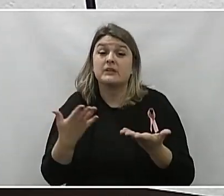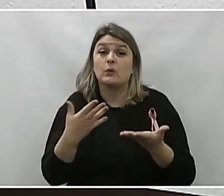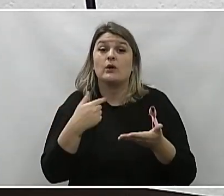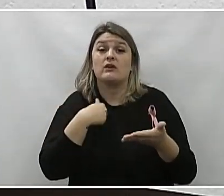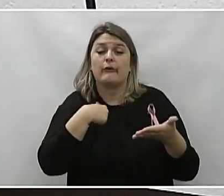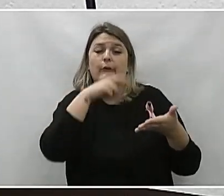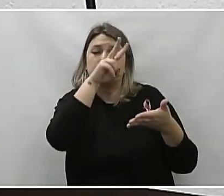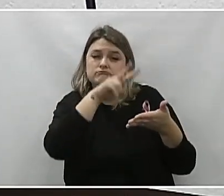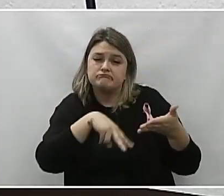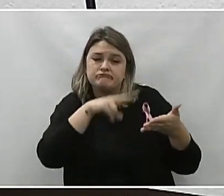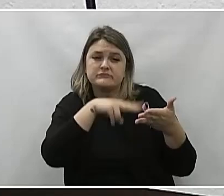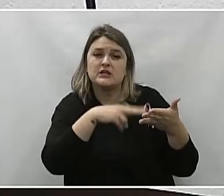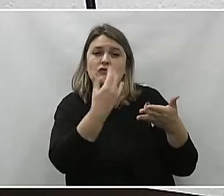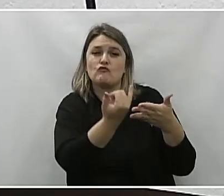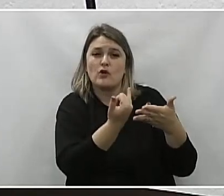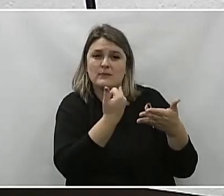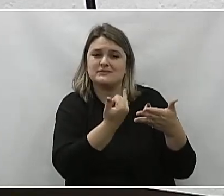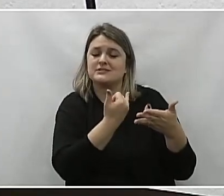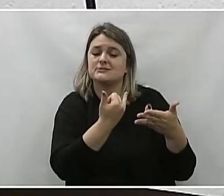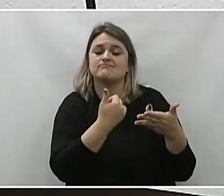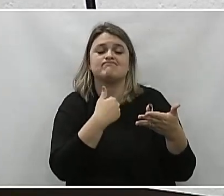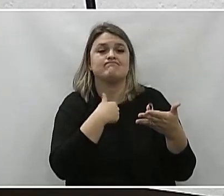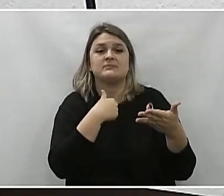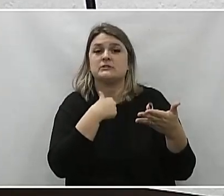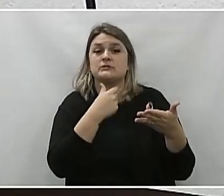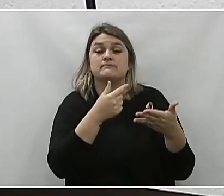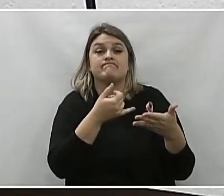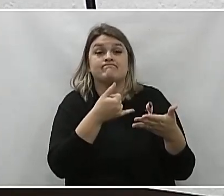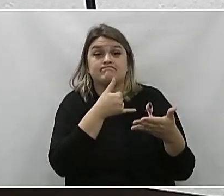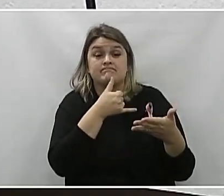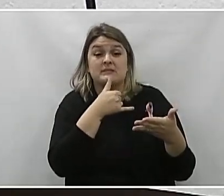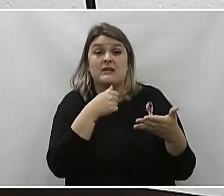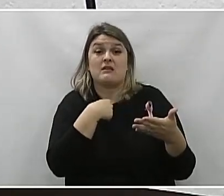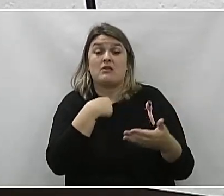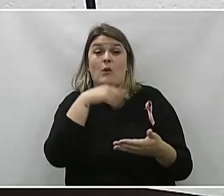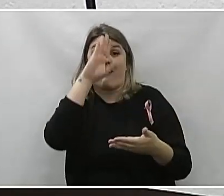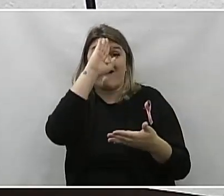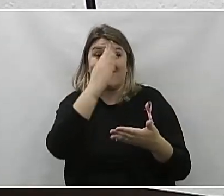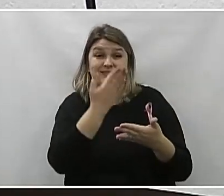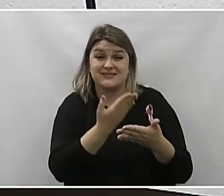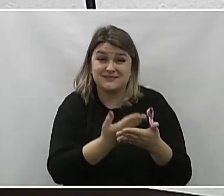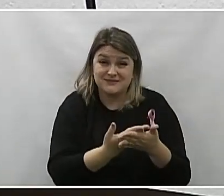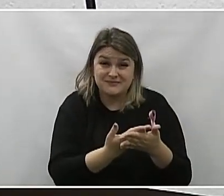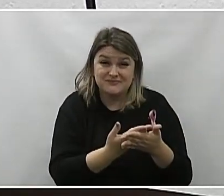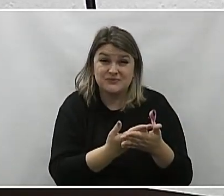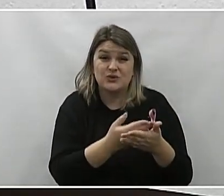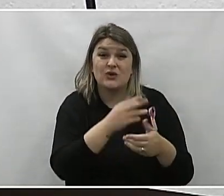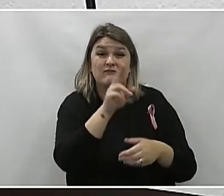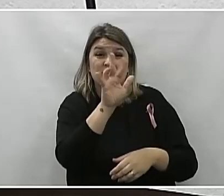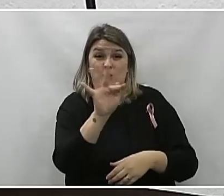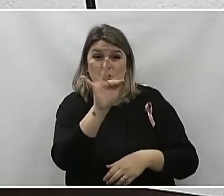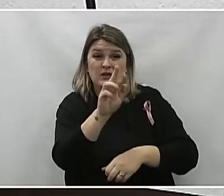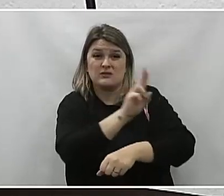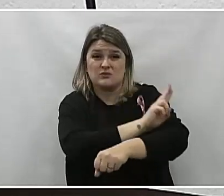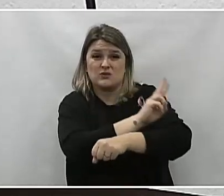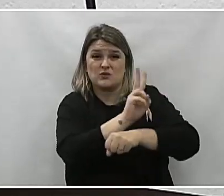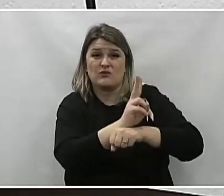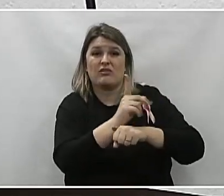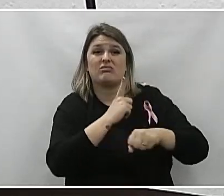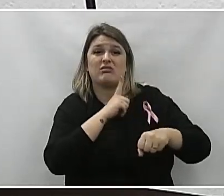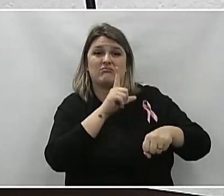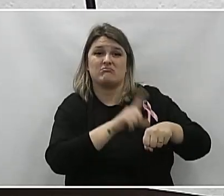dados apresentados não são nada otimista me levam a crer que ela tem prazo de